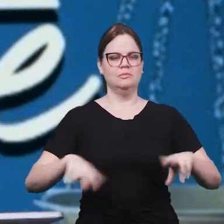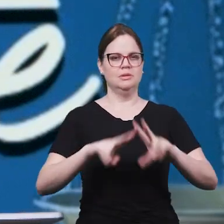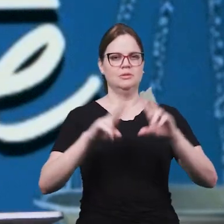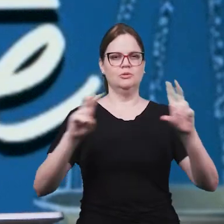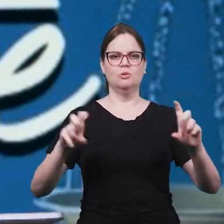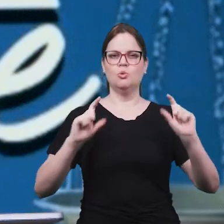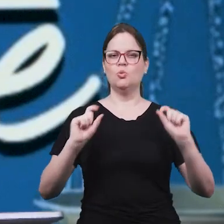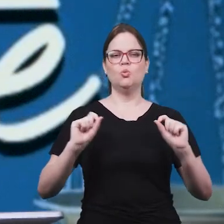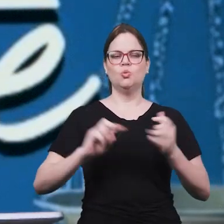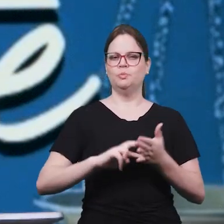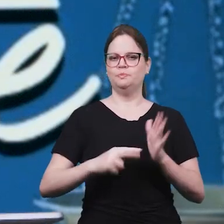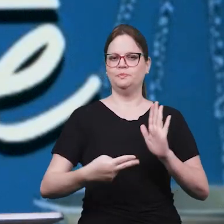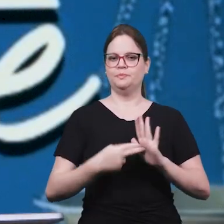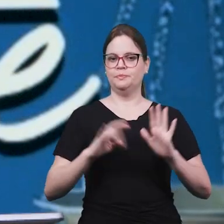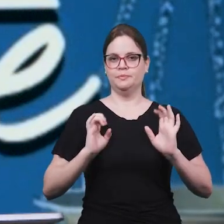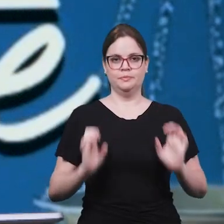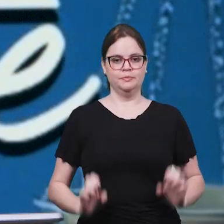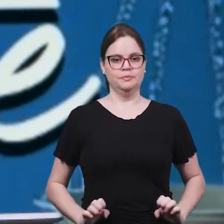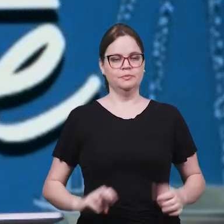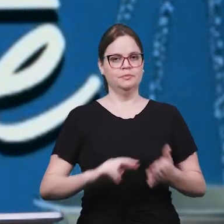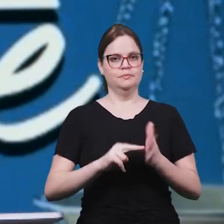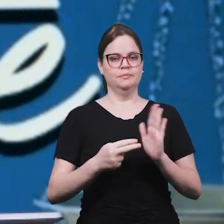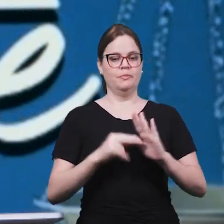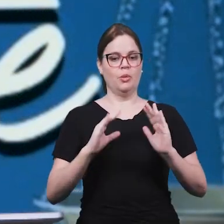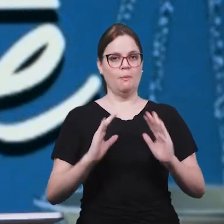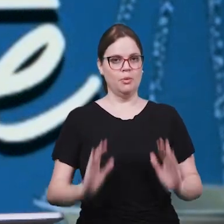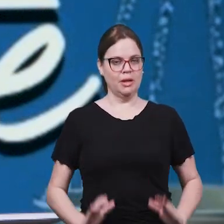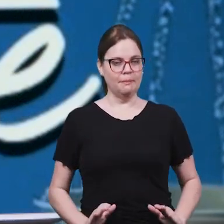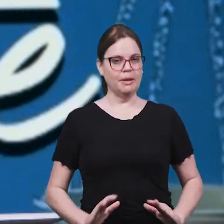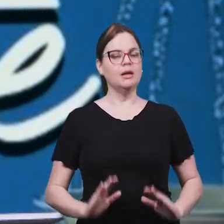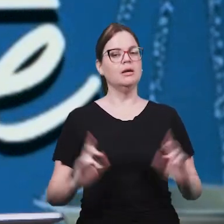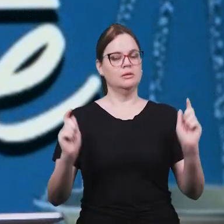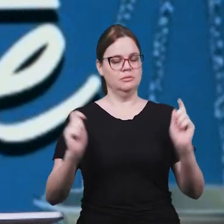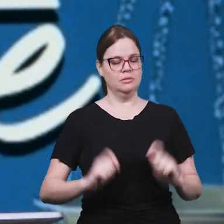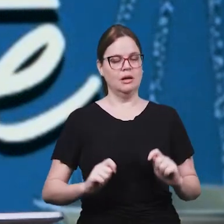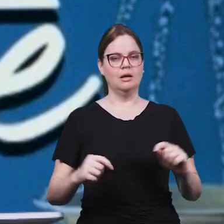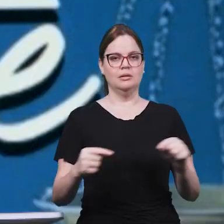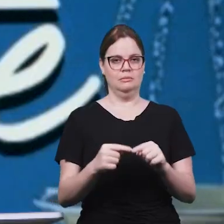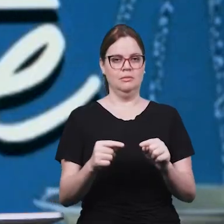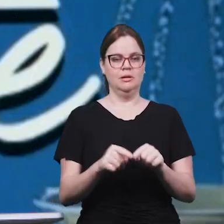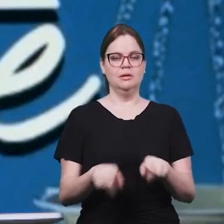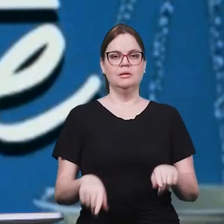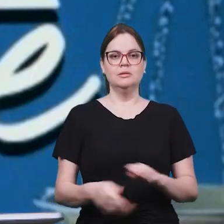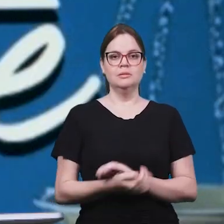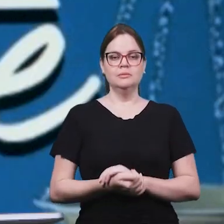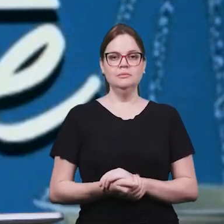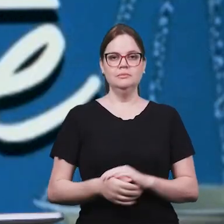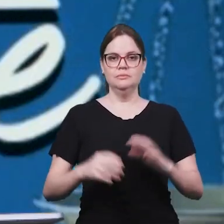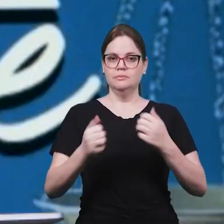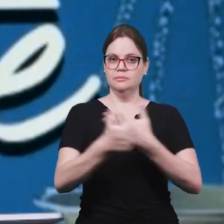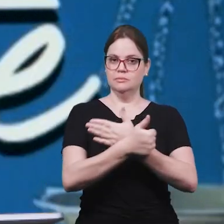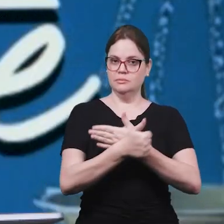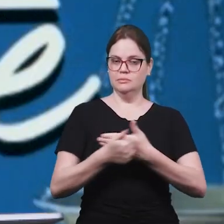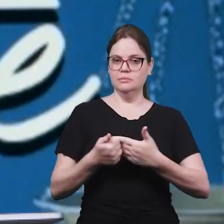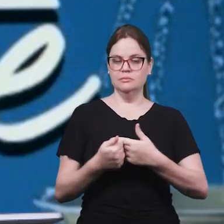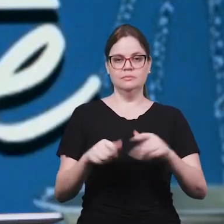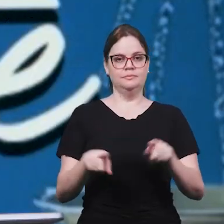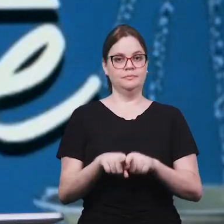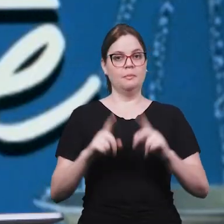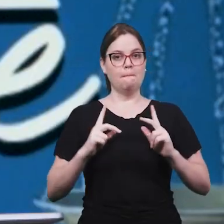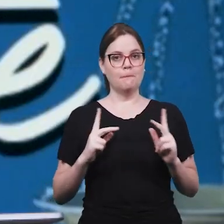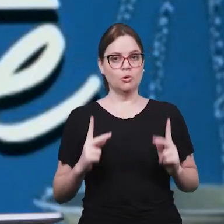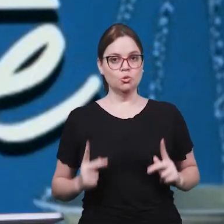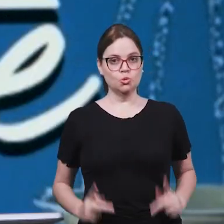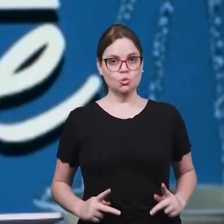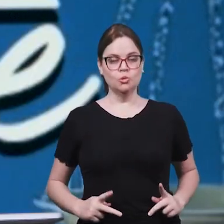né, que está relacionado à questão de comportamento, a questão de a parte moral, postura e